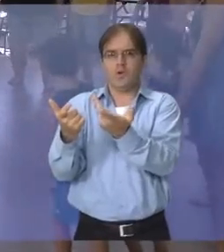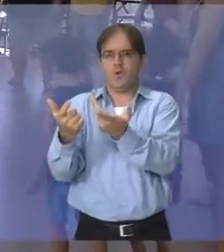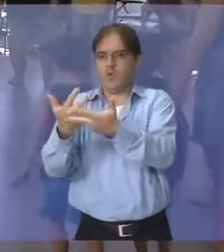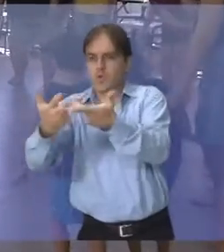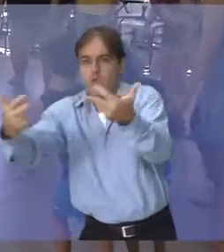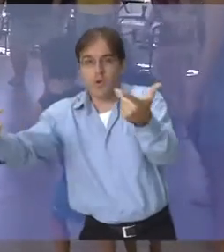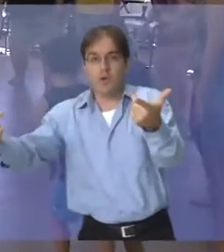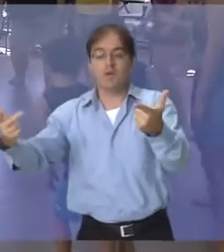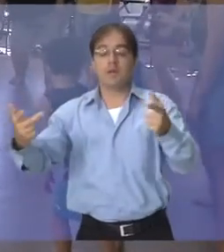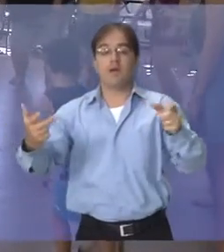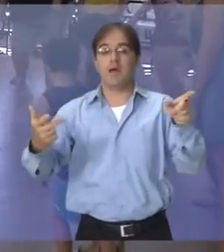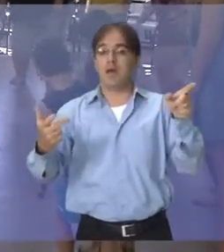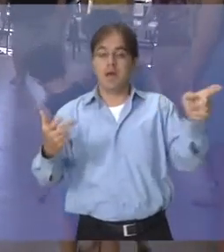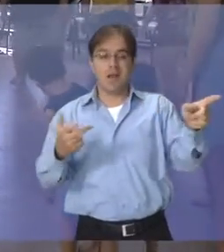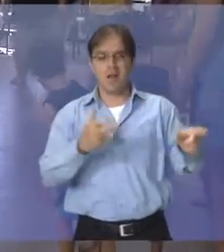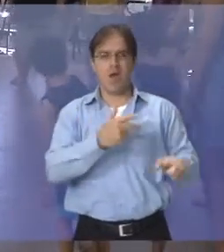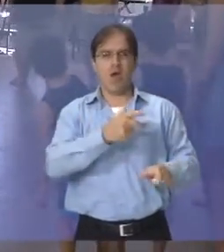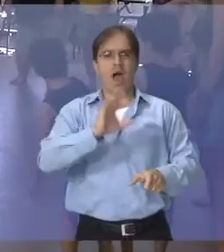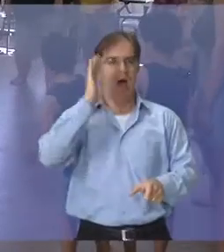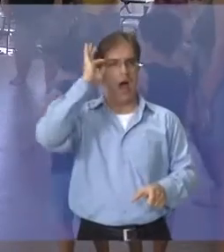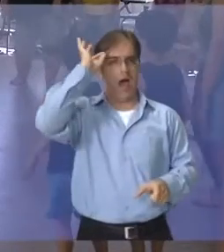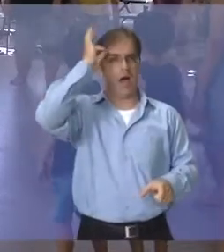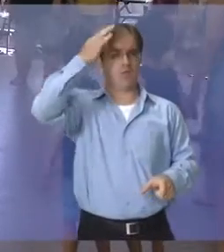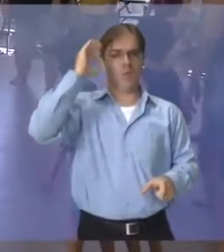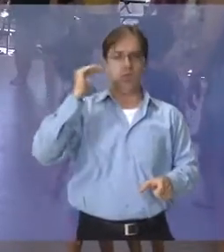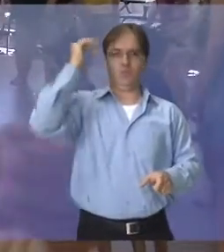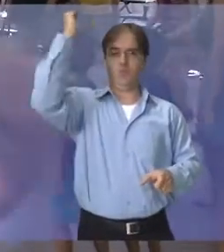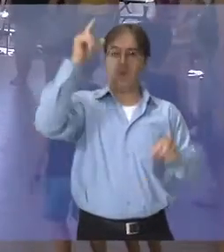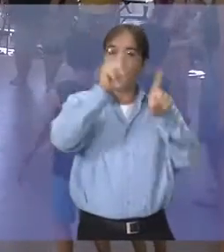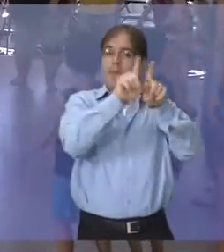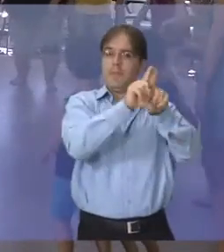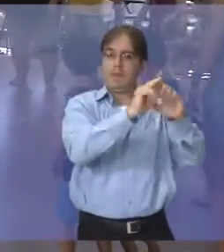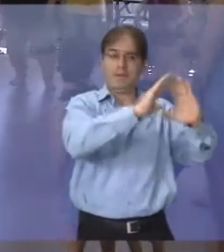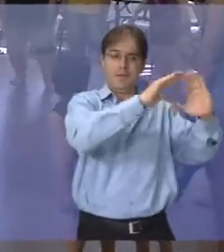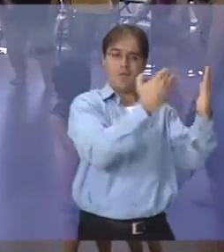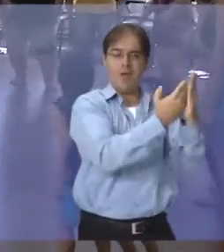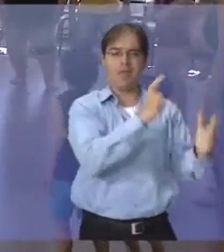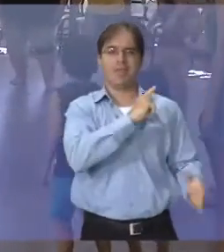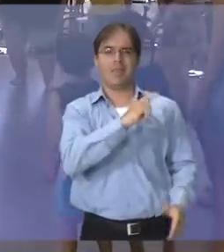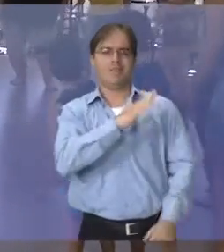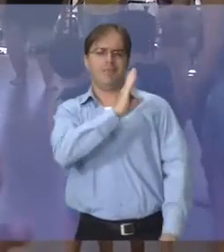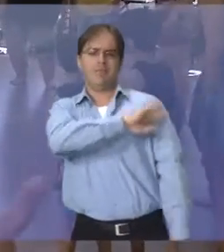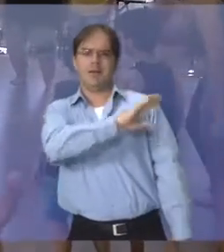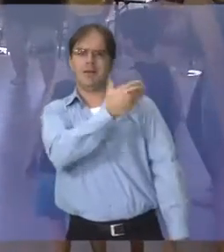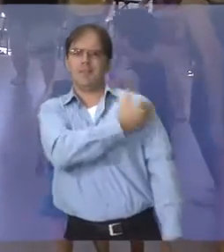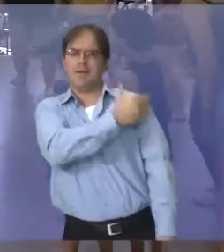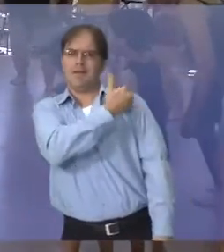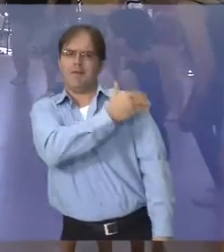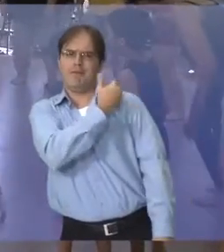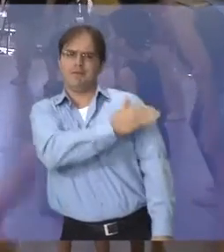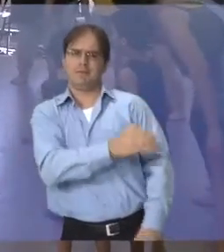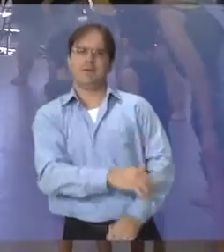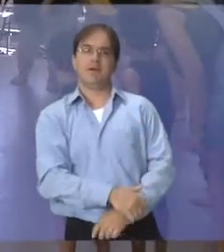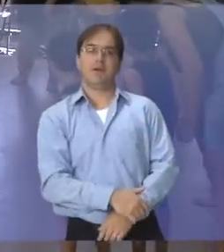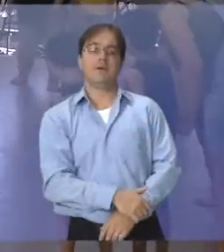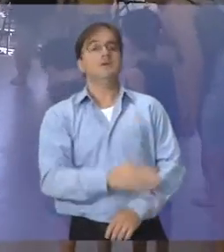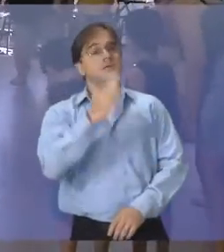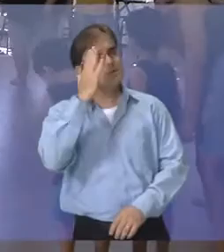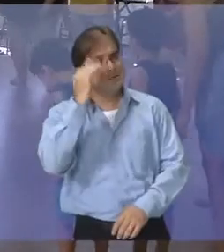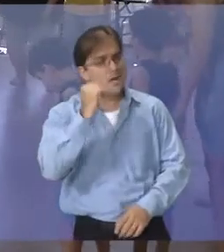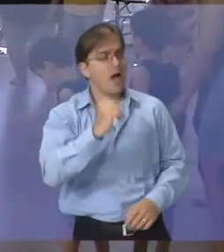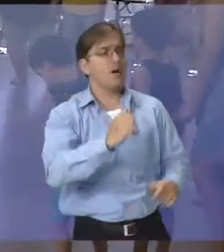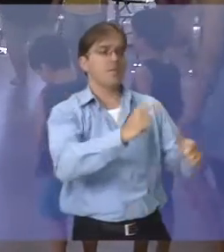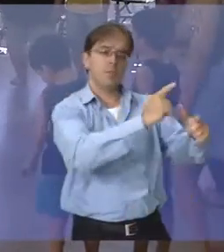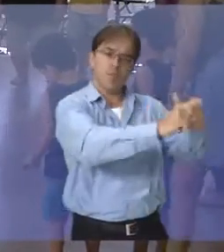são veiculadas a respeito de alguns problemas provocados nessa relação com o game não seja verdade. Existem,